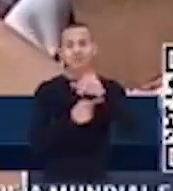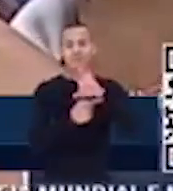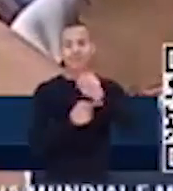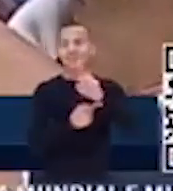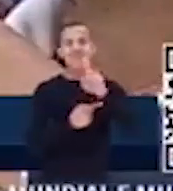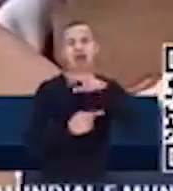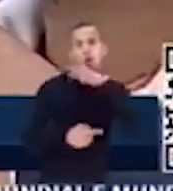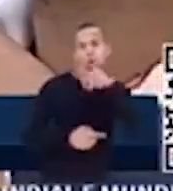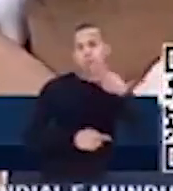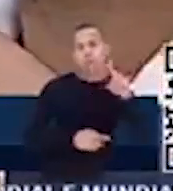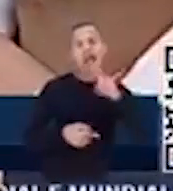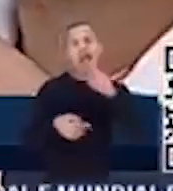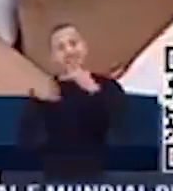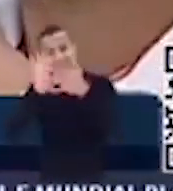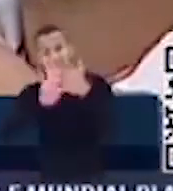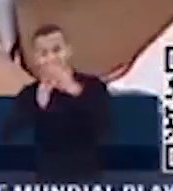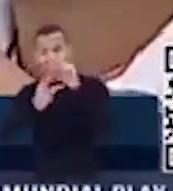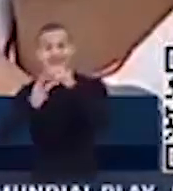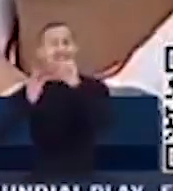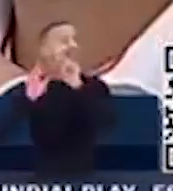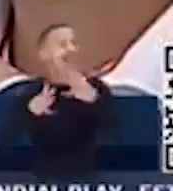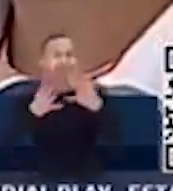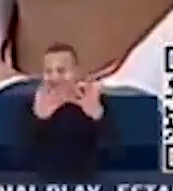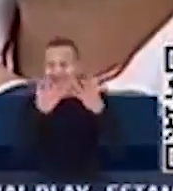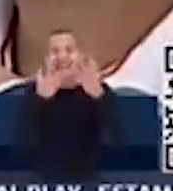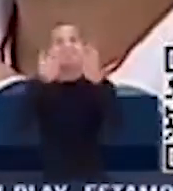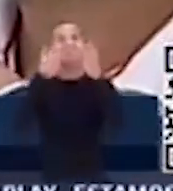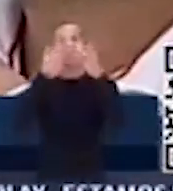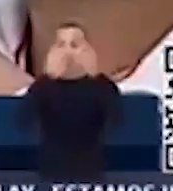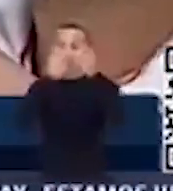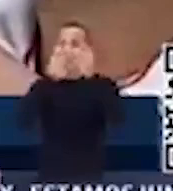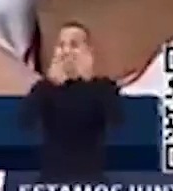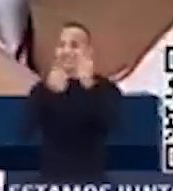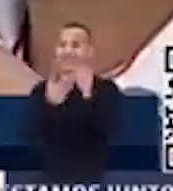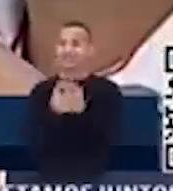é maravilhoso. É sim, glória a Deus.